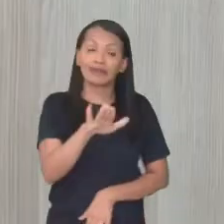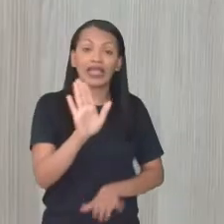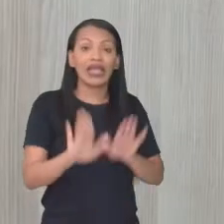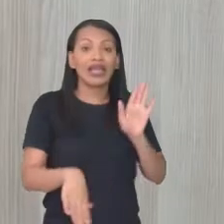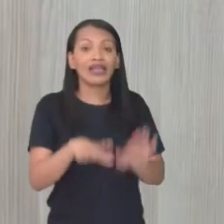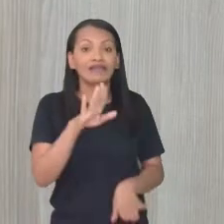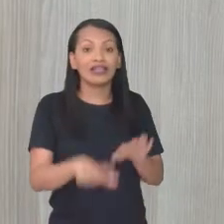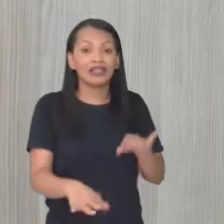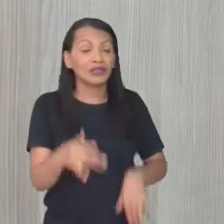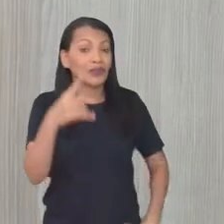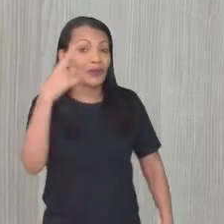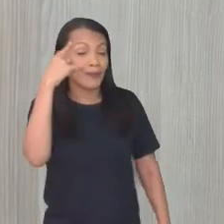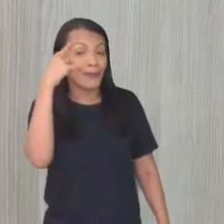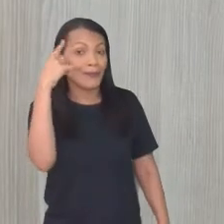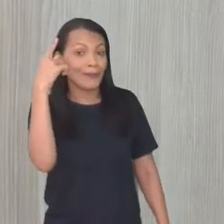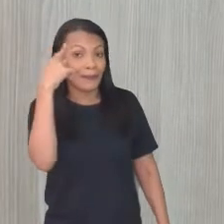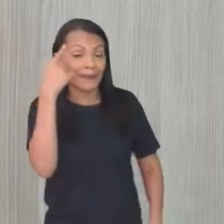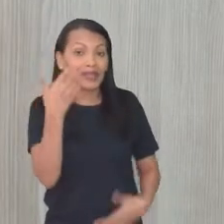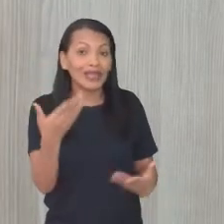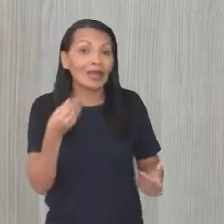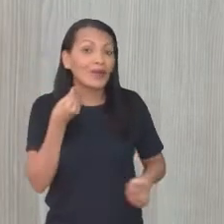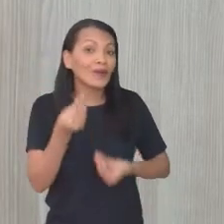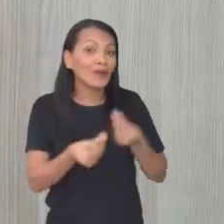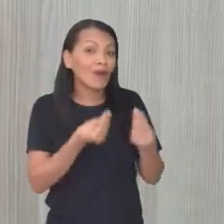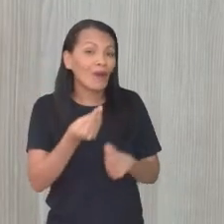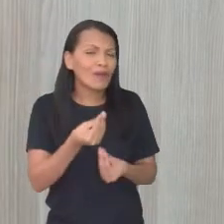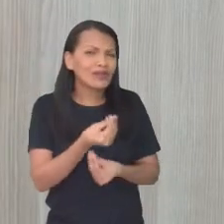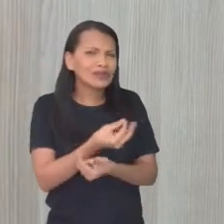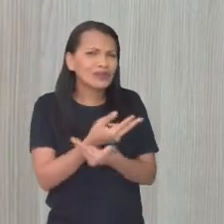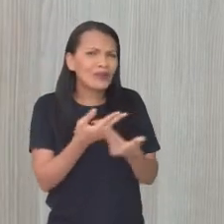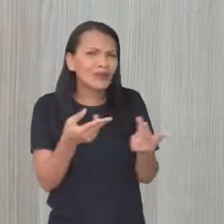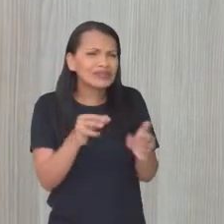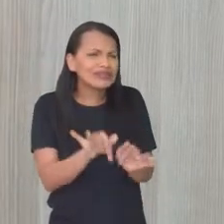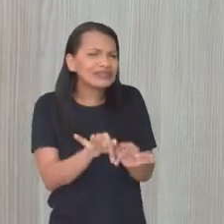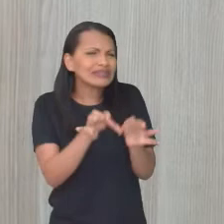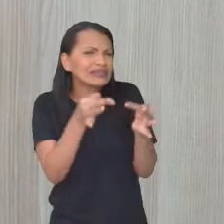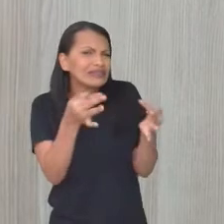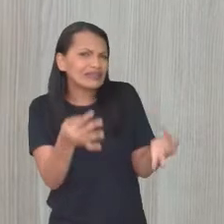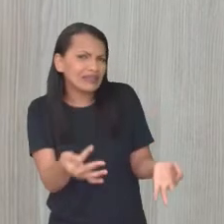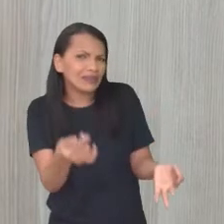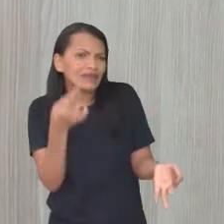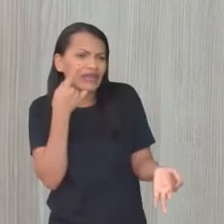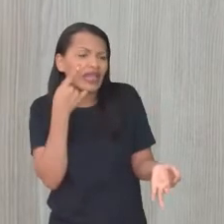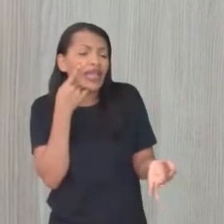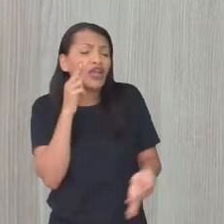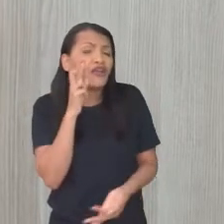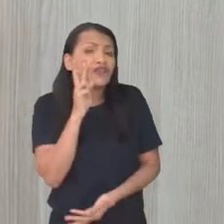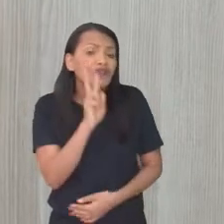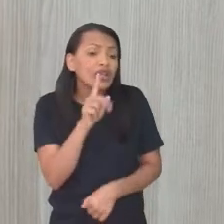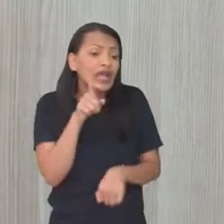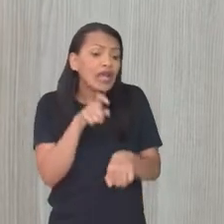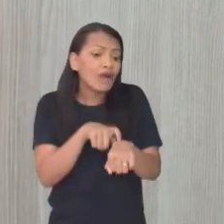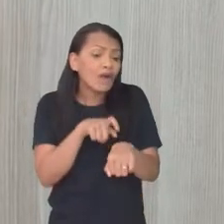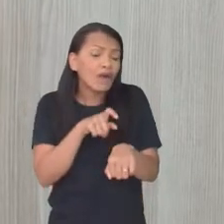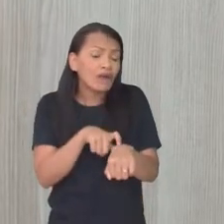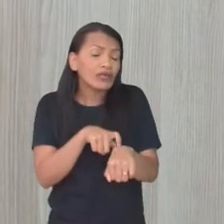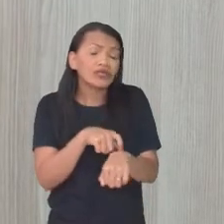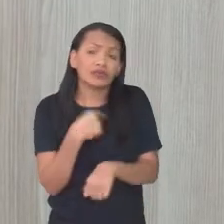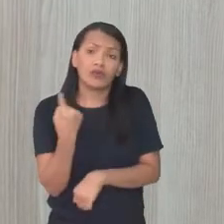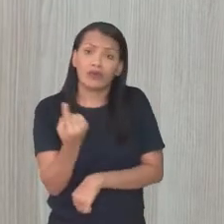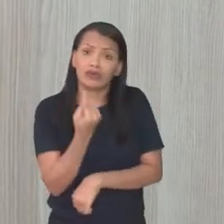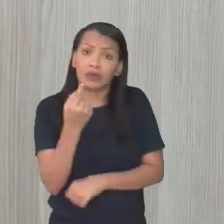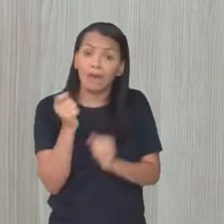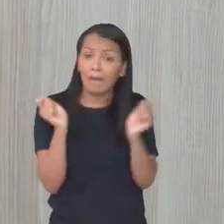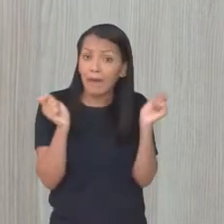a gente não pensa com essas pequenas coisas, como ver a hora sozinho. Que é a questão da autonomia. Poder escrever.